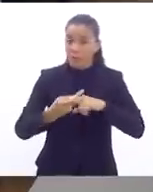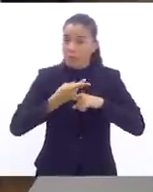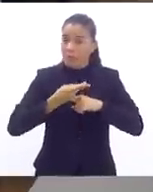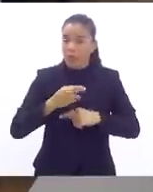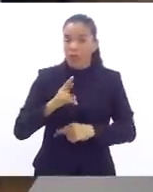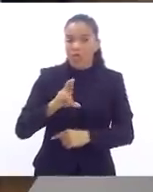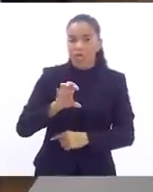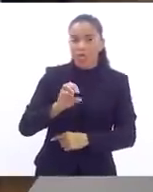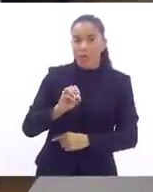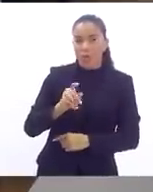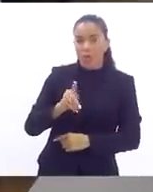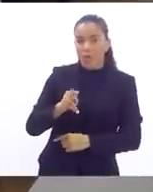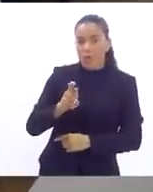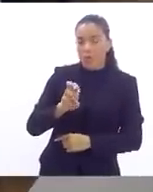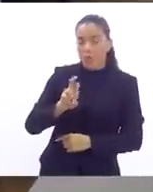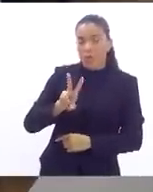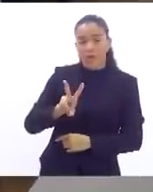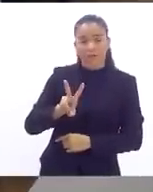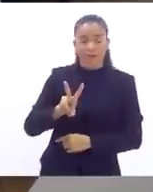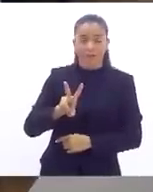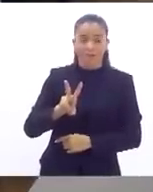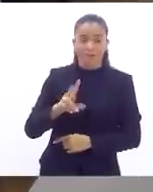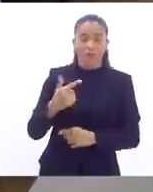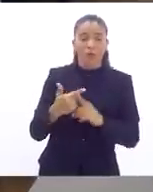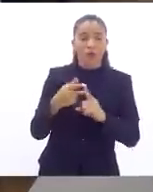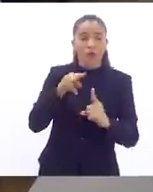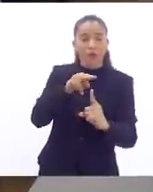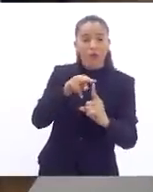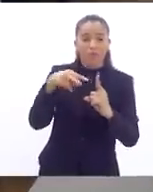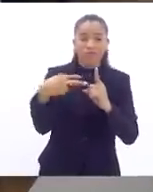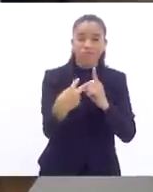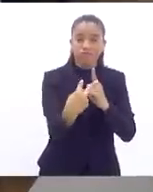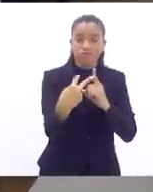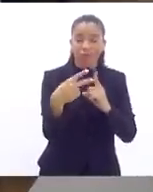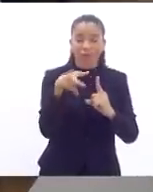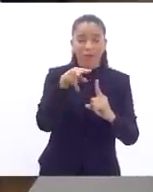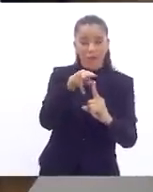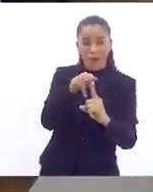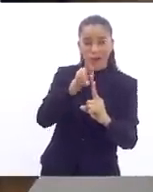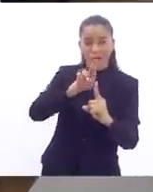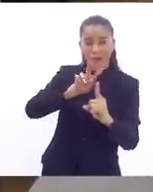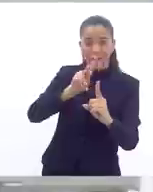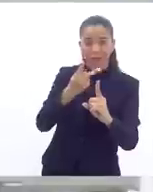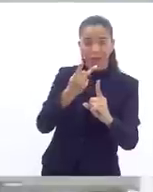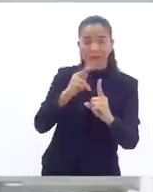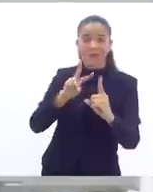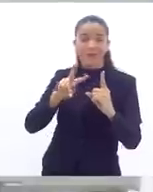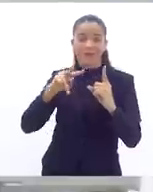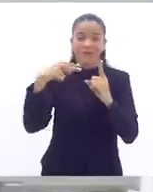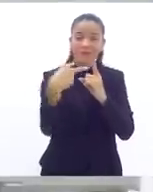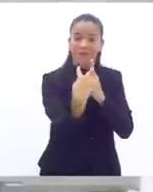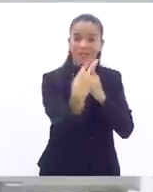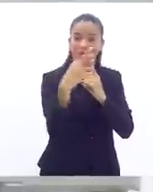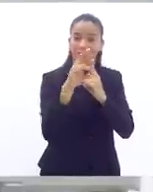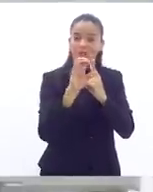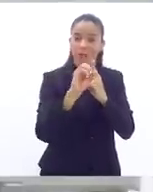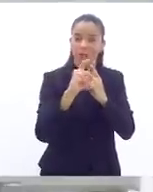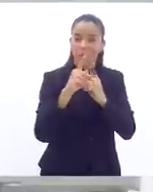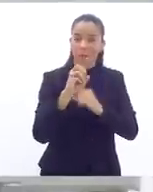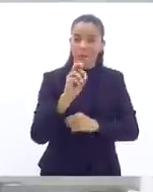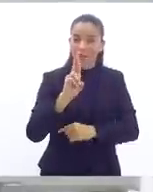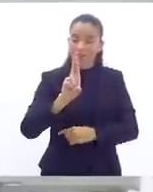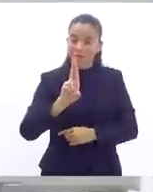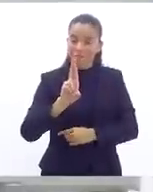previdência para conversar é o outro lado da moeda tem um lado que é o RH e tem o lado que é o rio Previdência